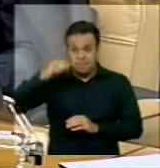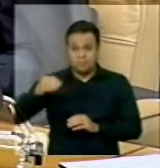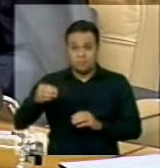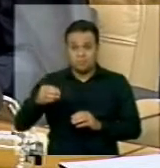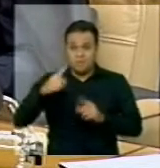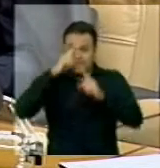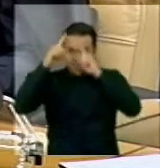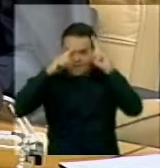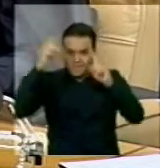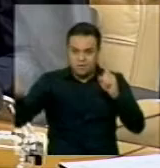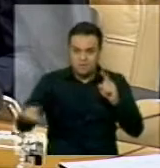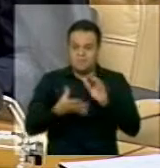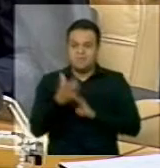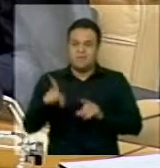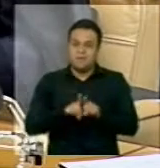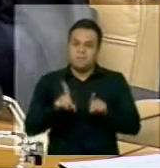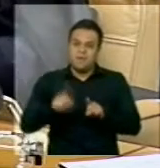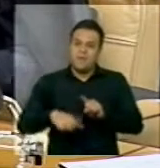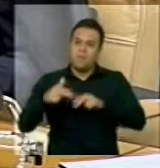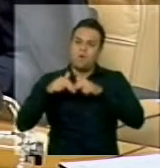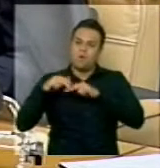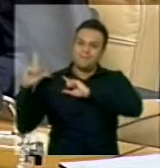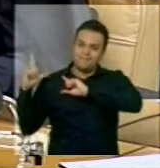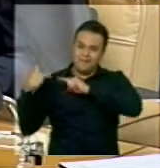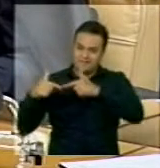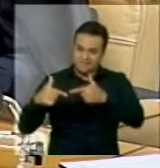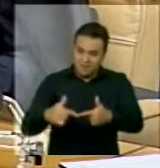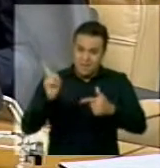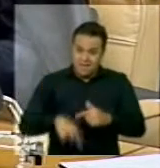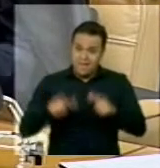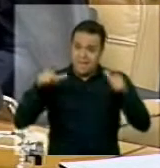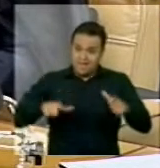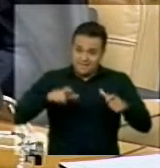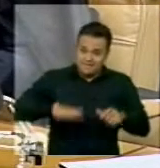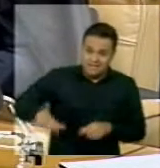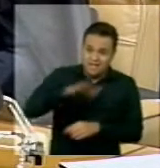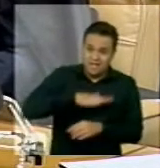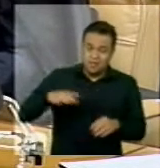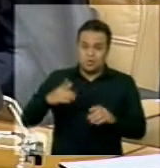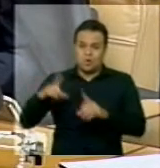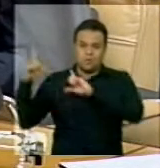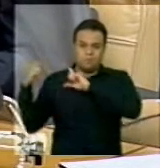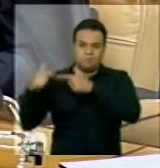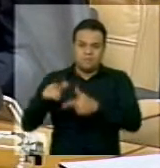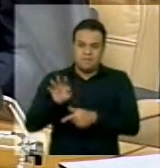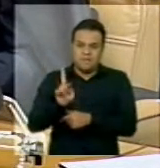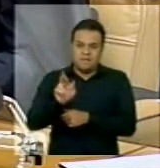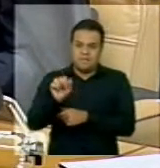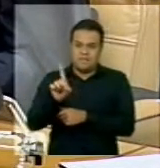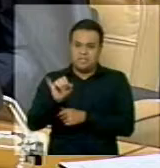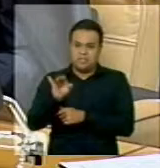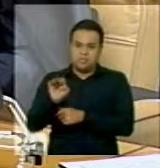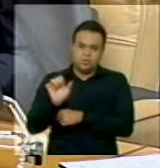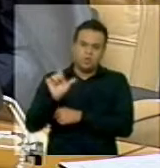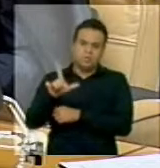gerados e transmitidos pela tradição. São territórios tradicionais, os espaços necessários à